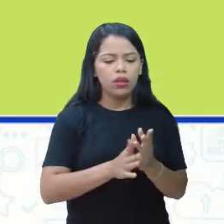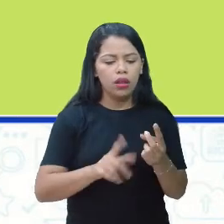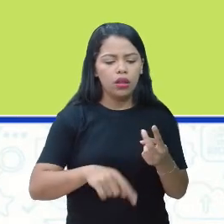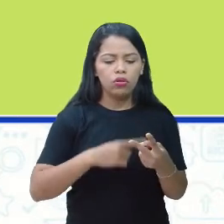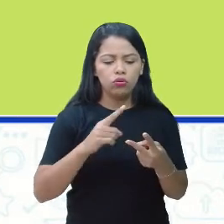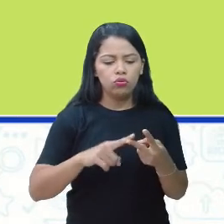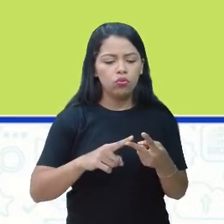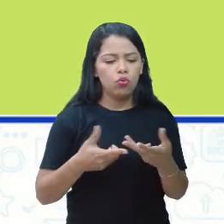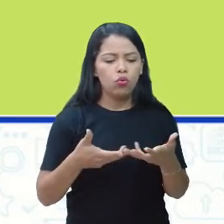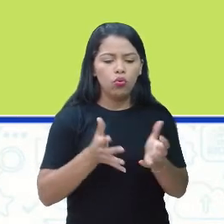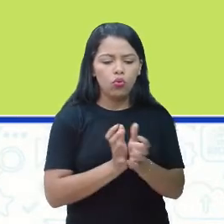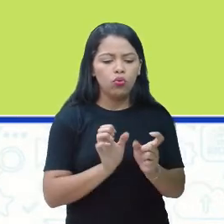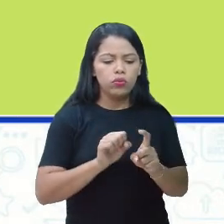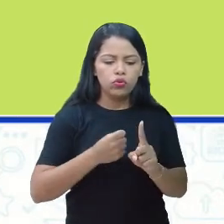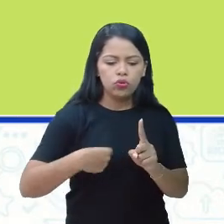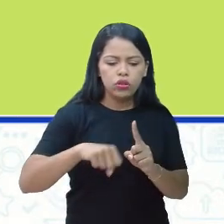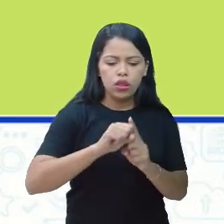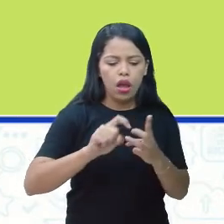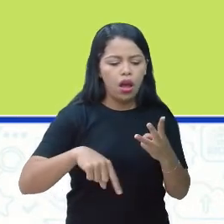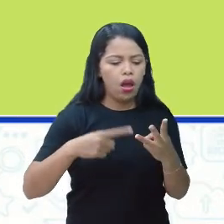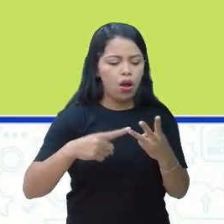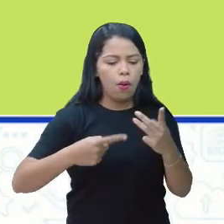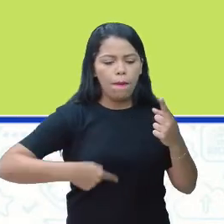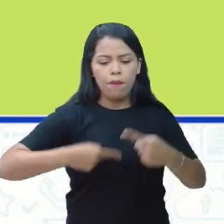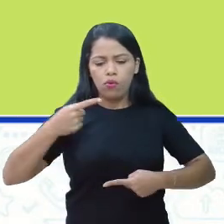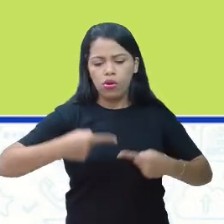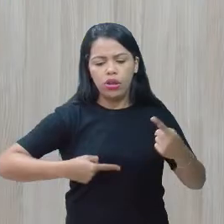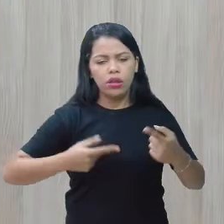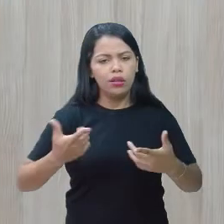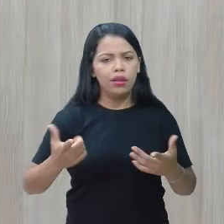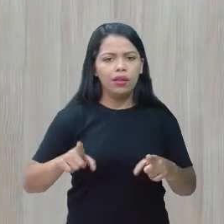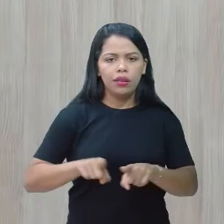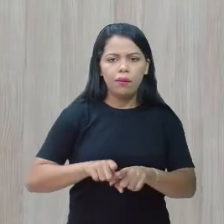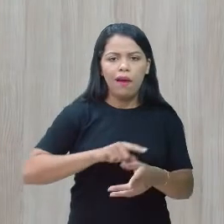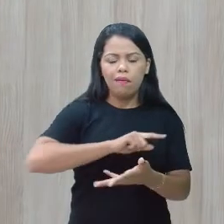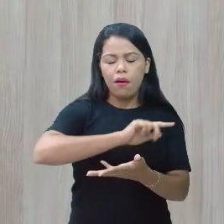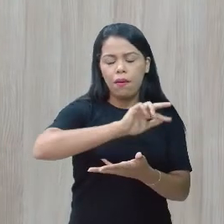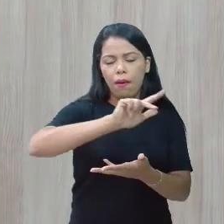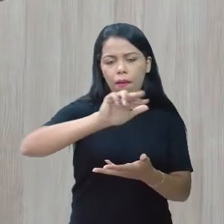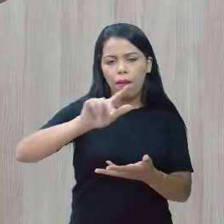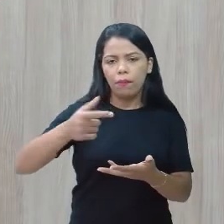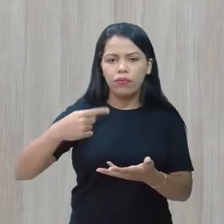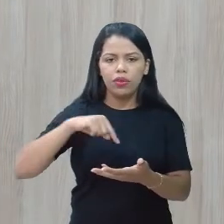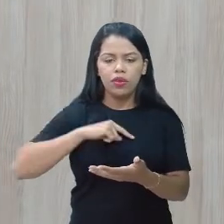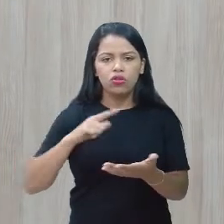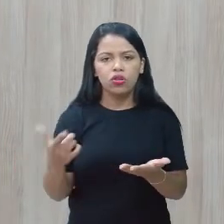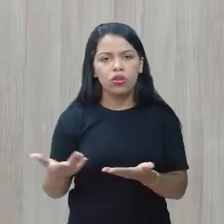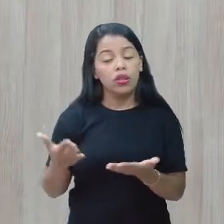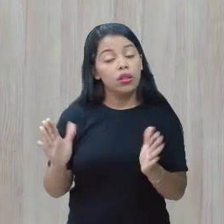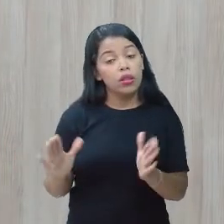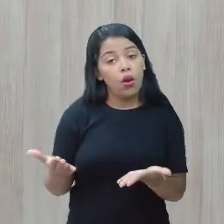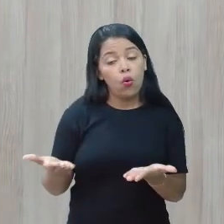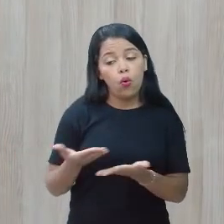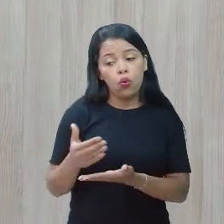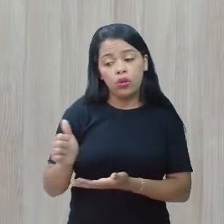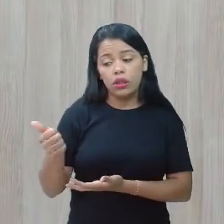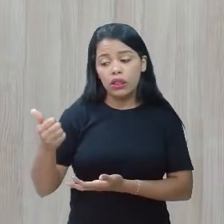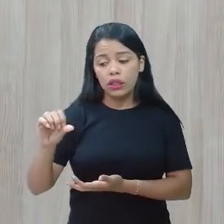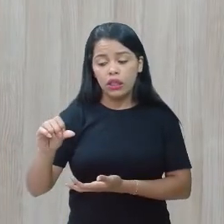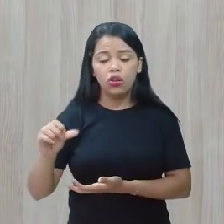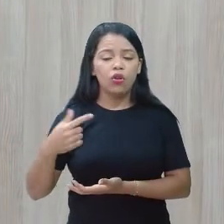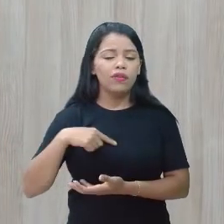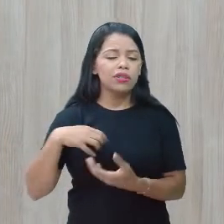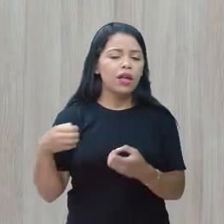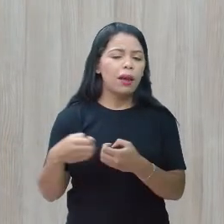social, política e etc. Então, minha gente, nós estamos, hoje é 19, não é? Estamos aí